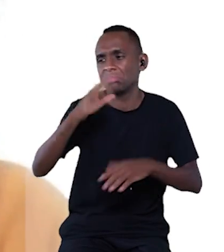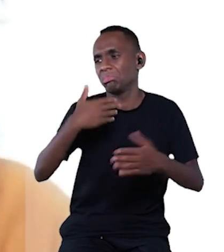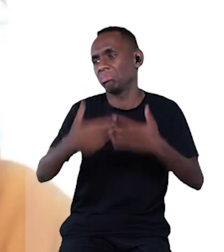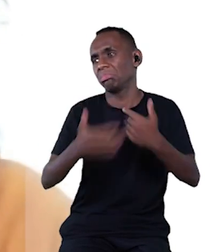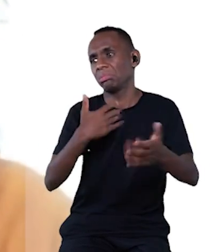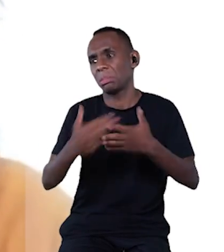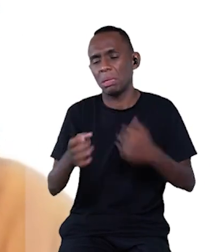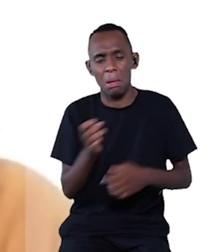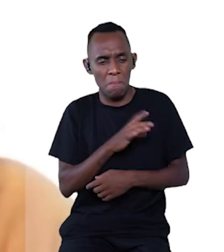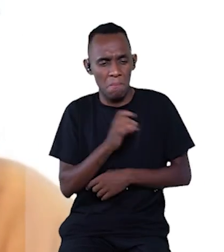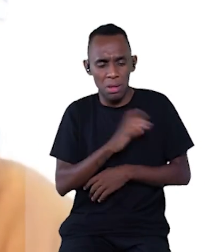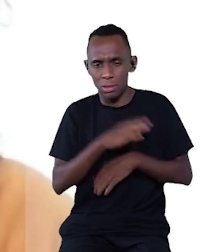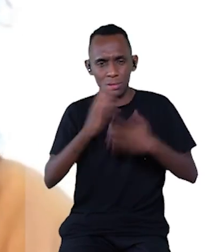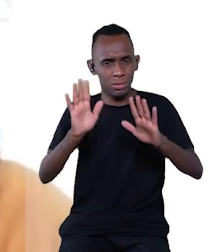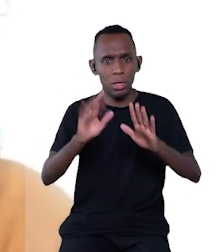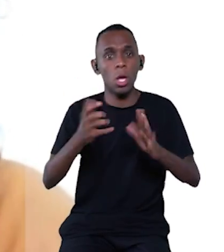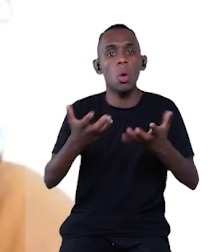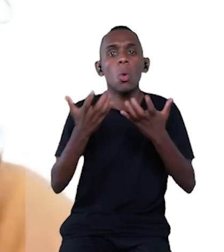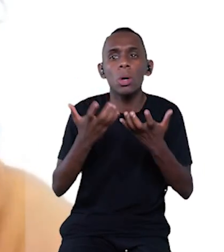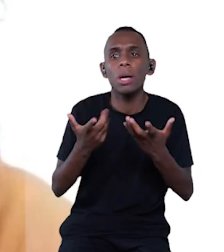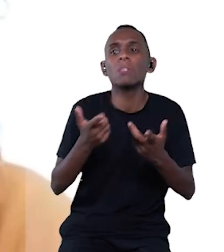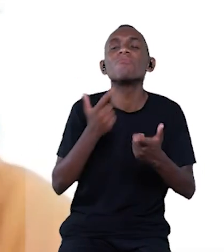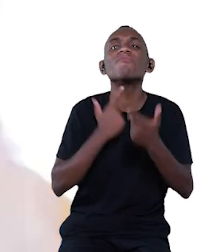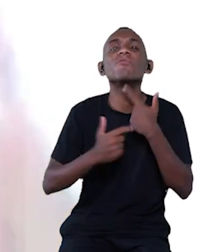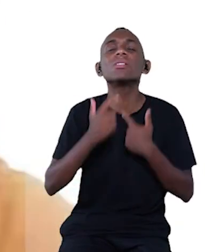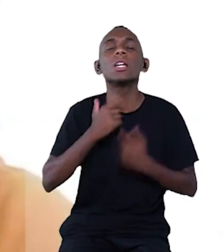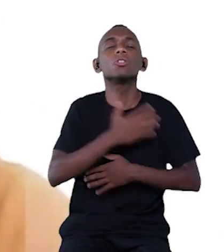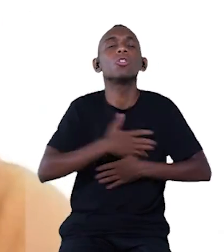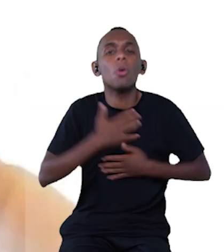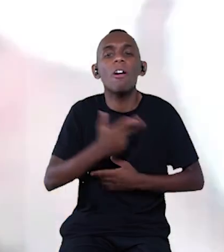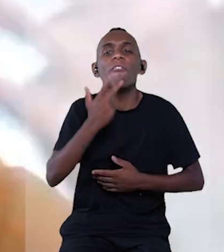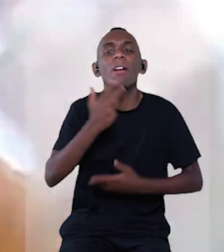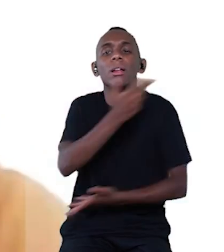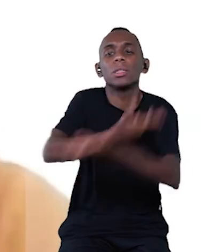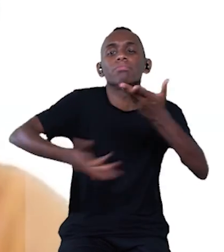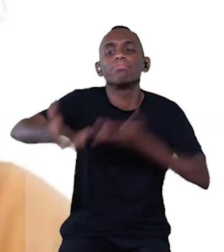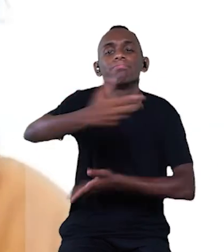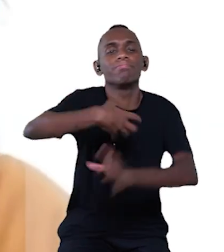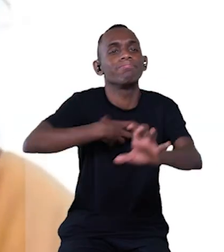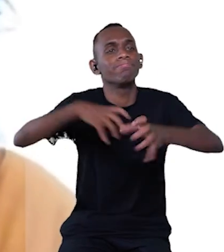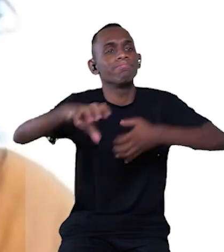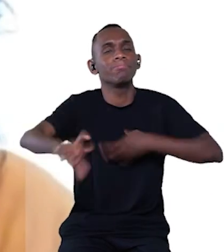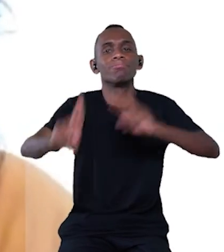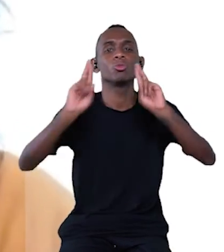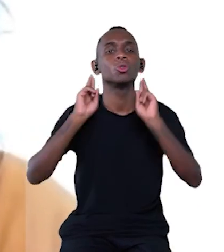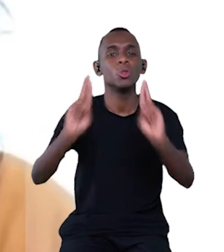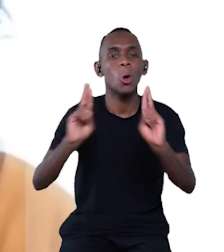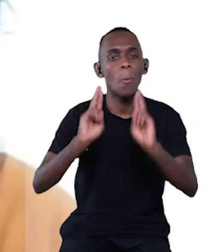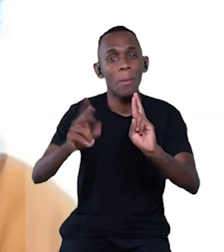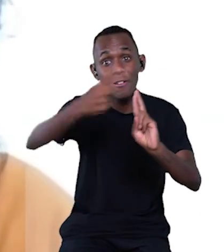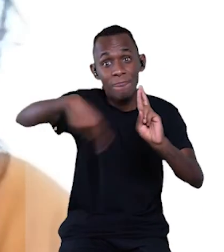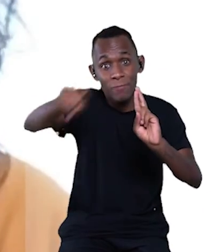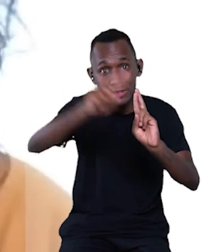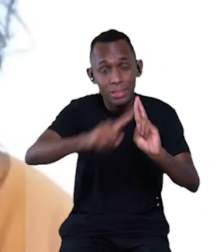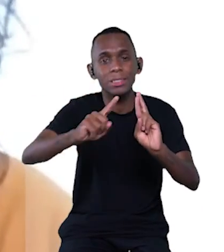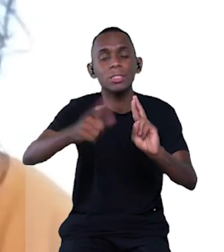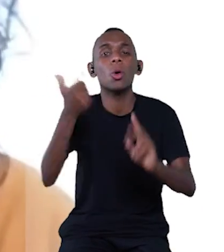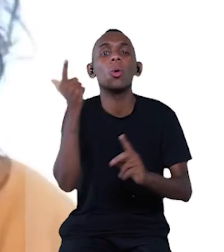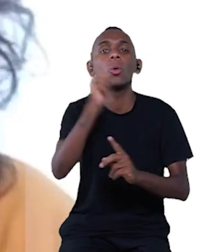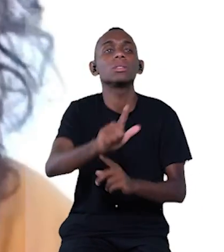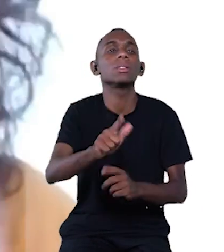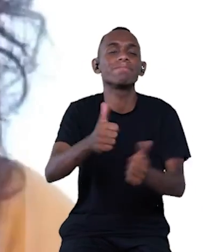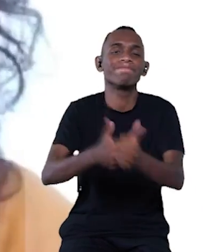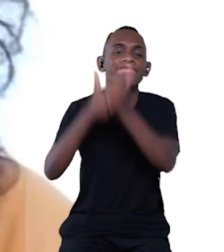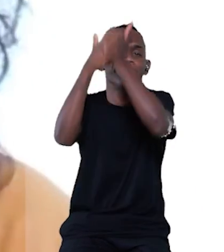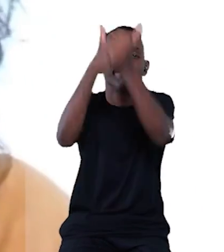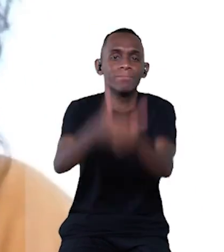histórias, independentemente do meio, eu gosto de falar do humano, do outro, e tudo isso, espero que